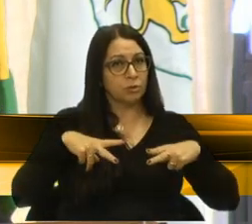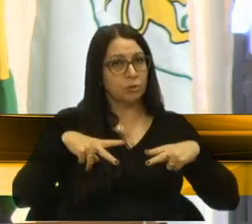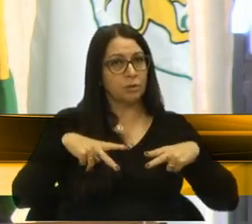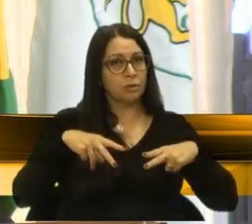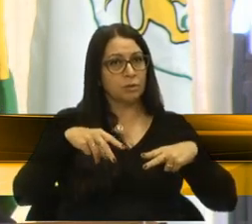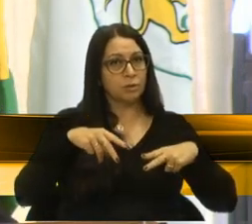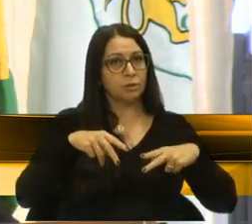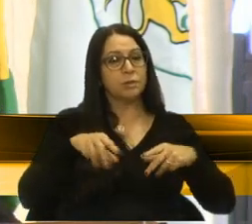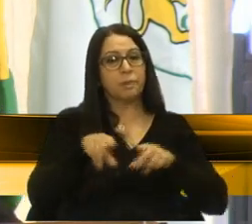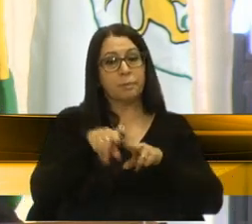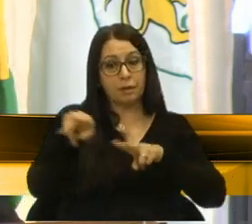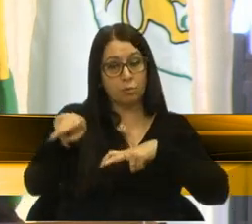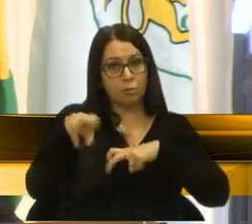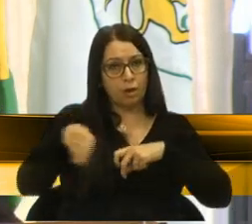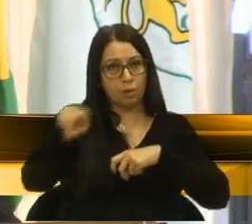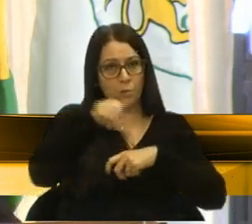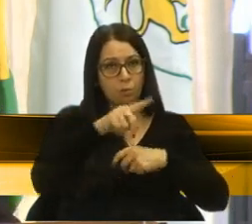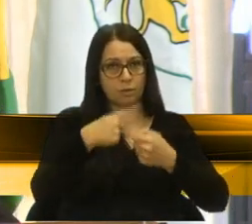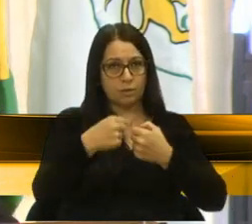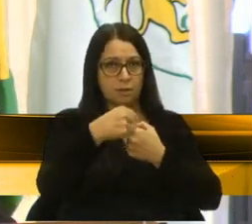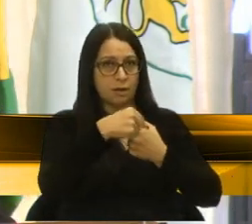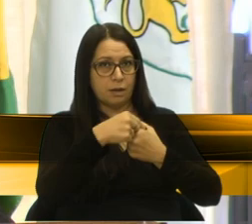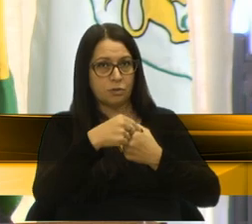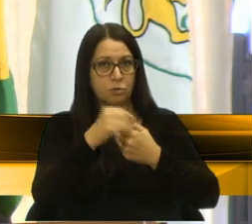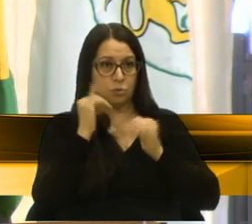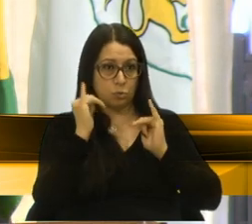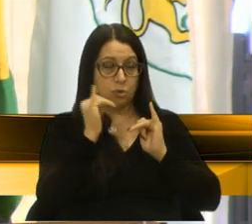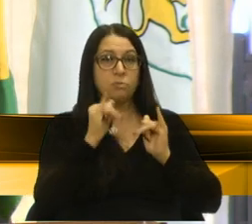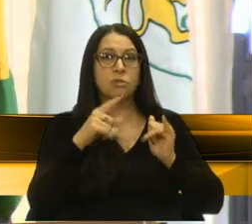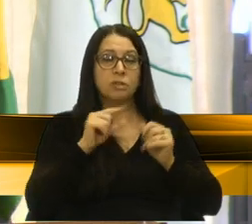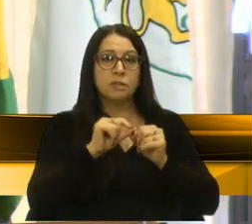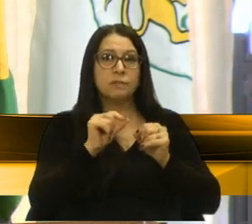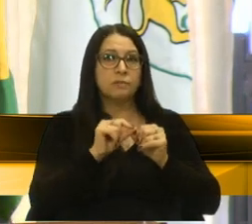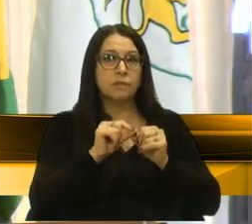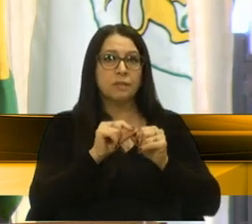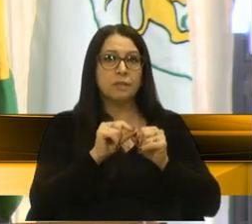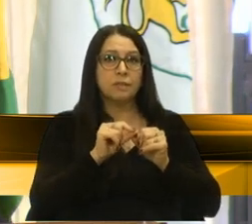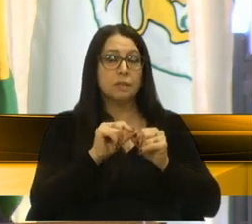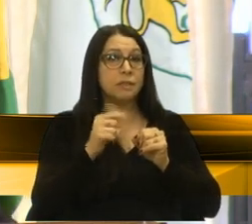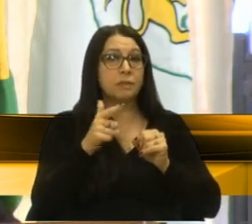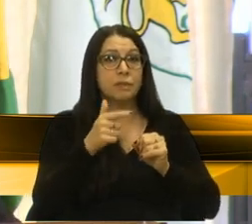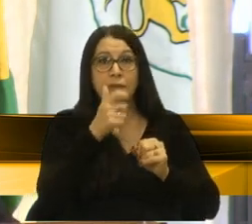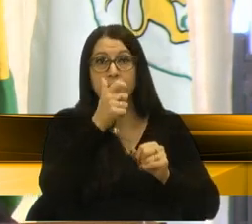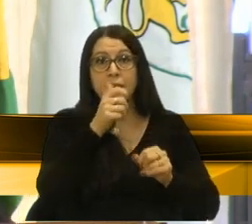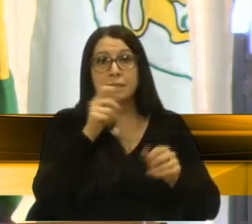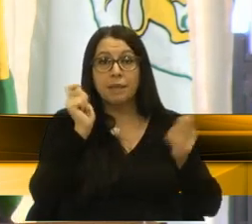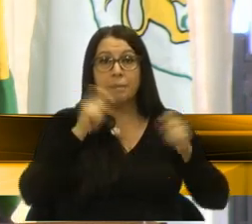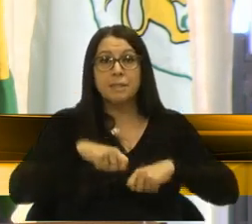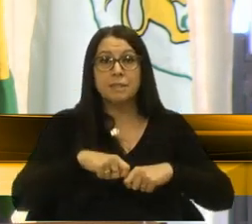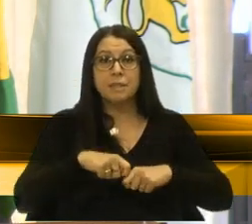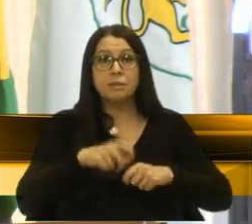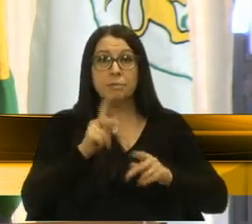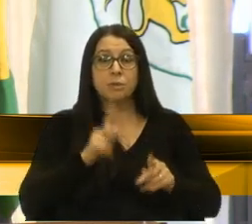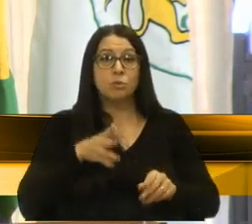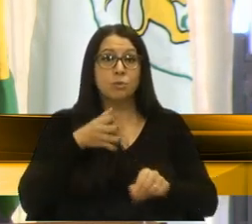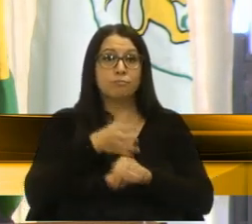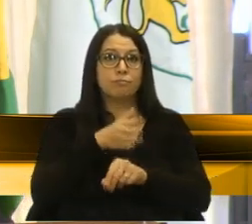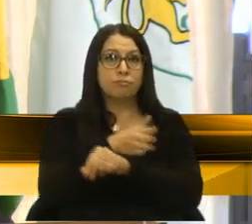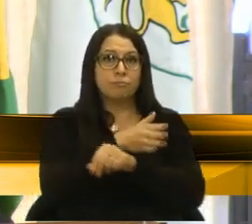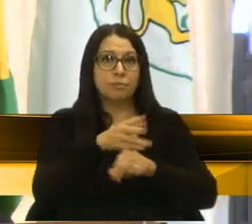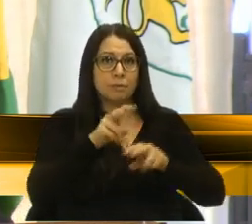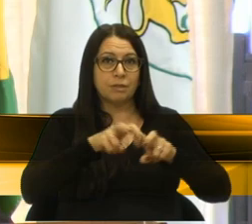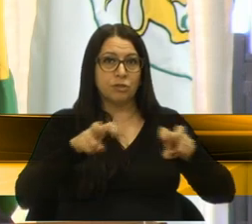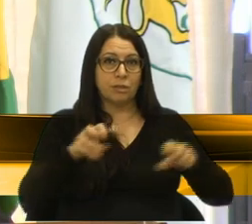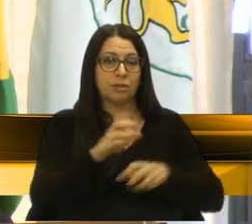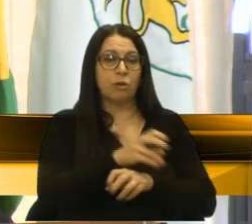urbano e rural, será realizado sem exceder a capacidade de passageiros